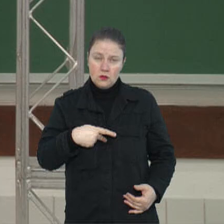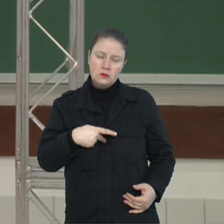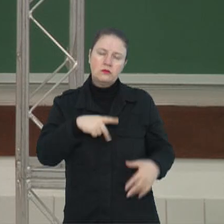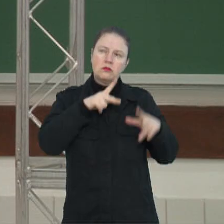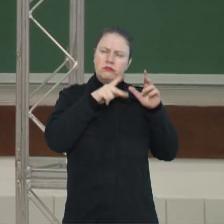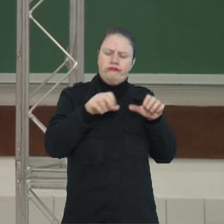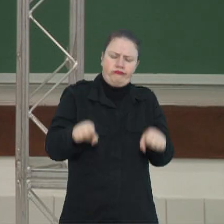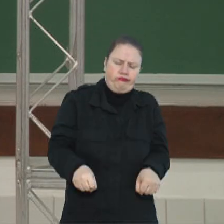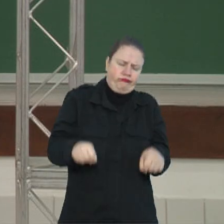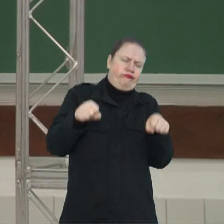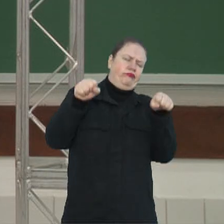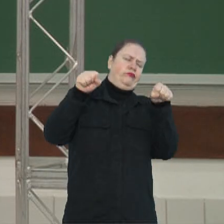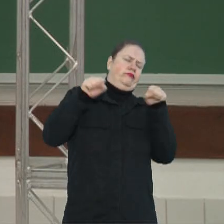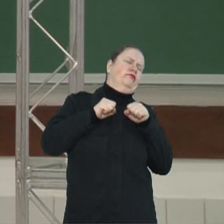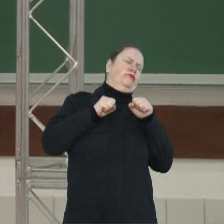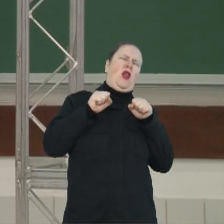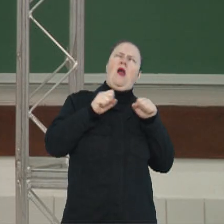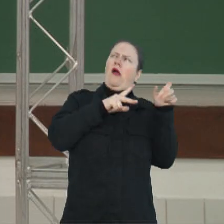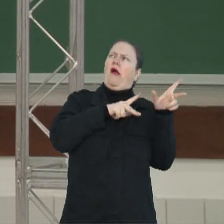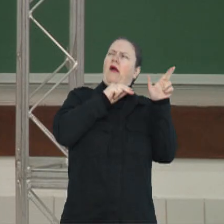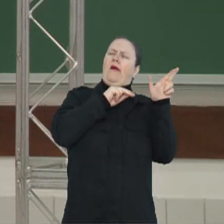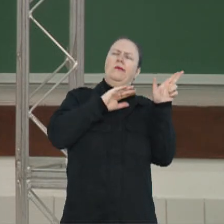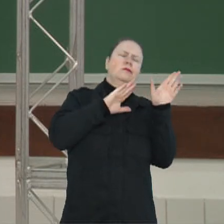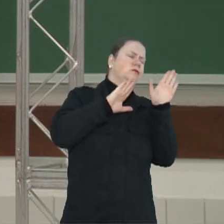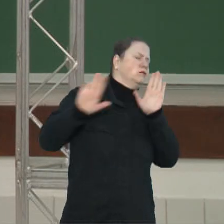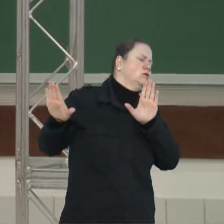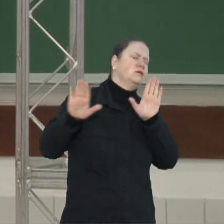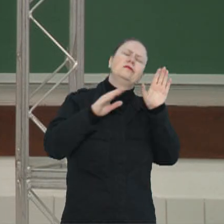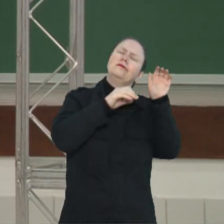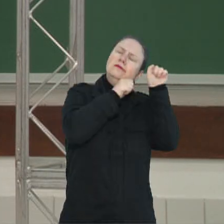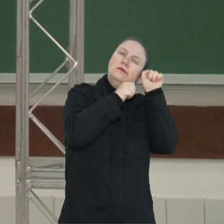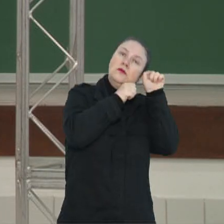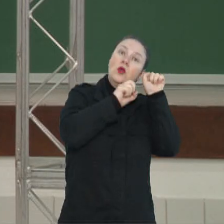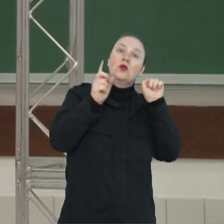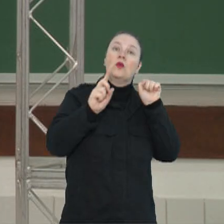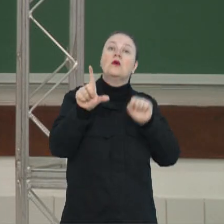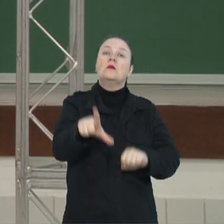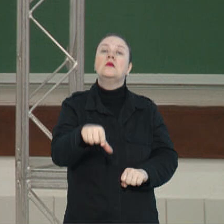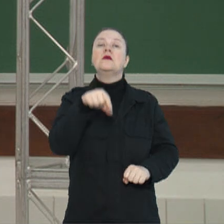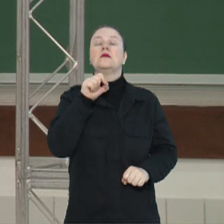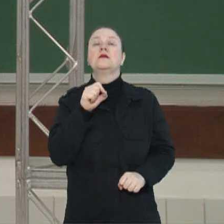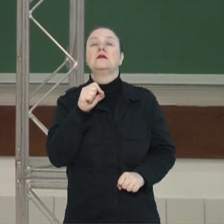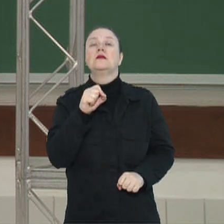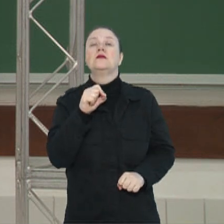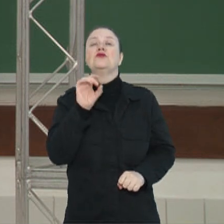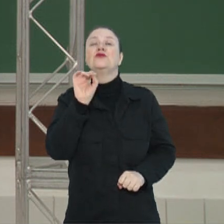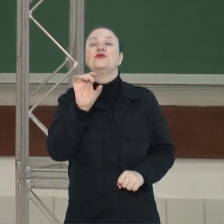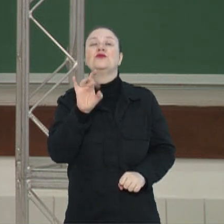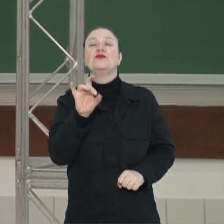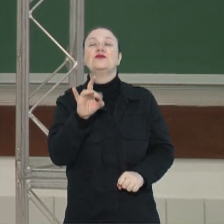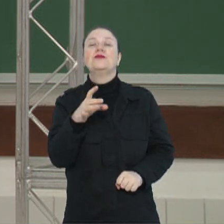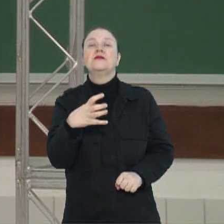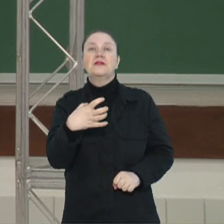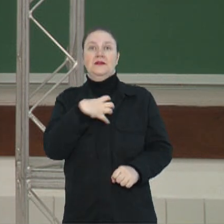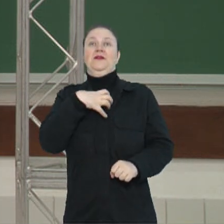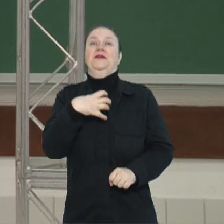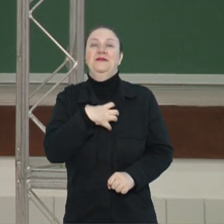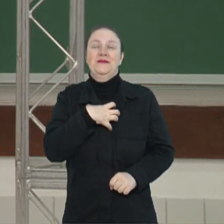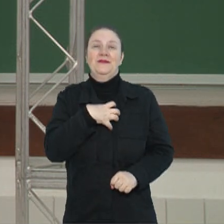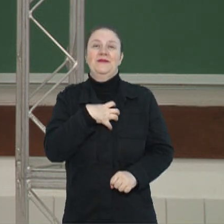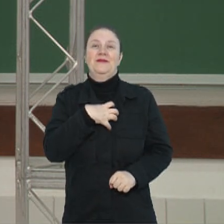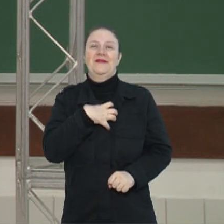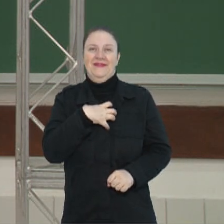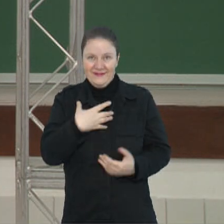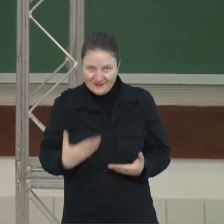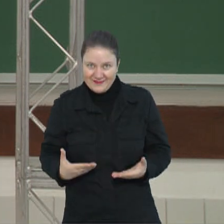embaixo das cobertas, dormindo mais um pouco, nós não estamos realizando uma escolha. Nós apenas estamos seguindo um impulso. E